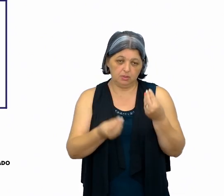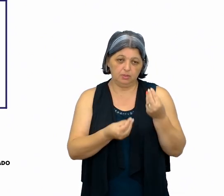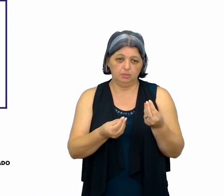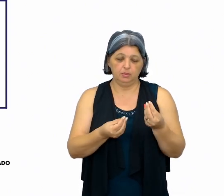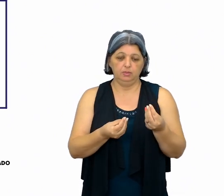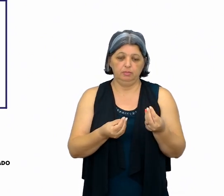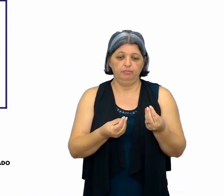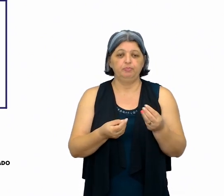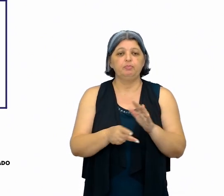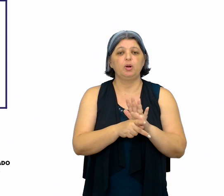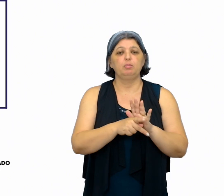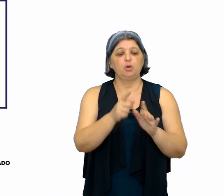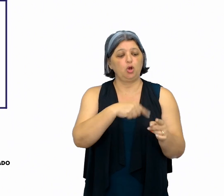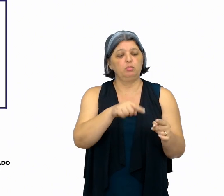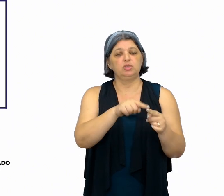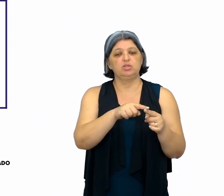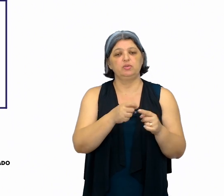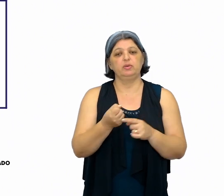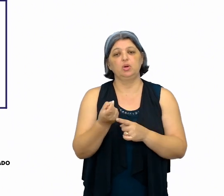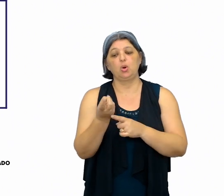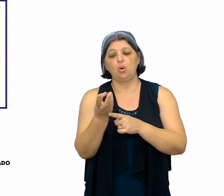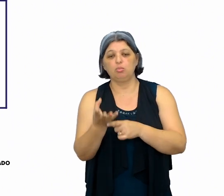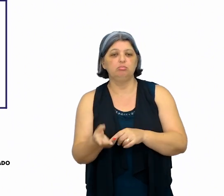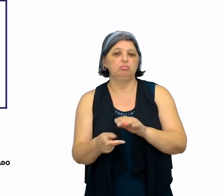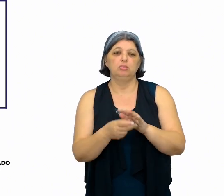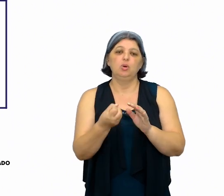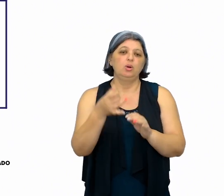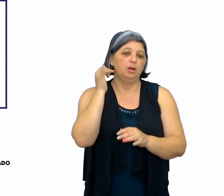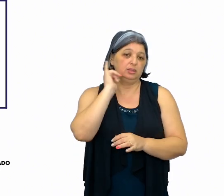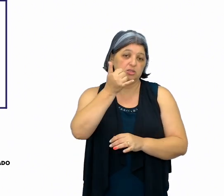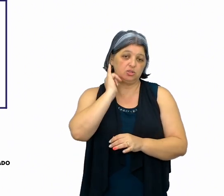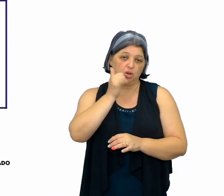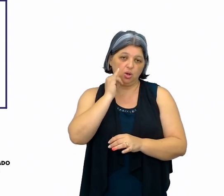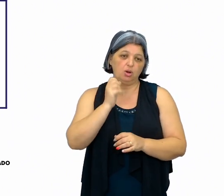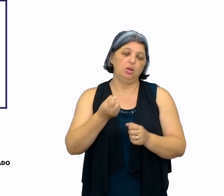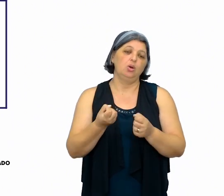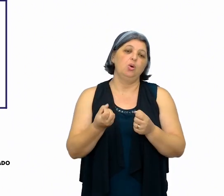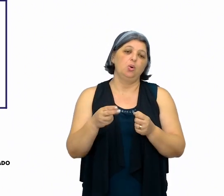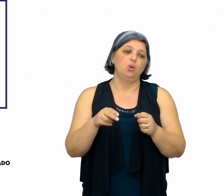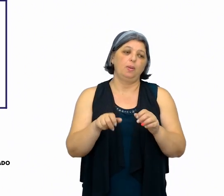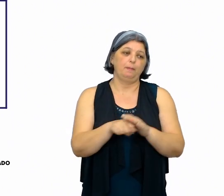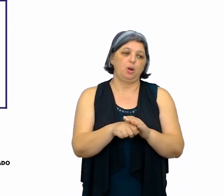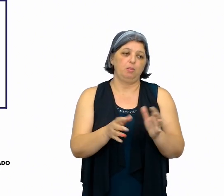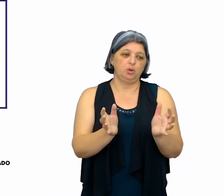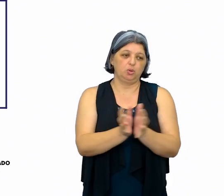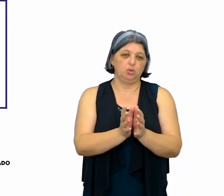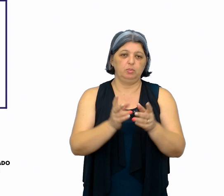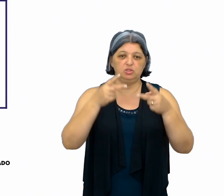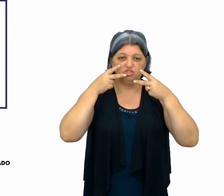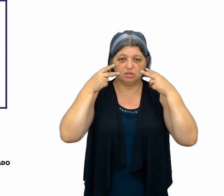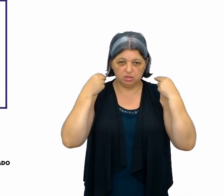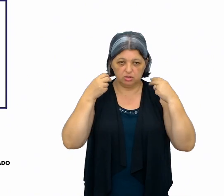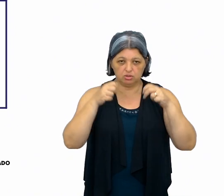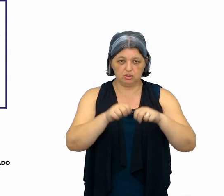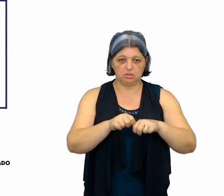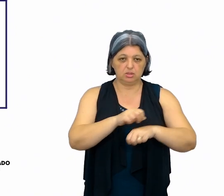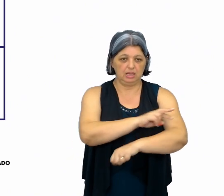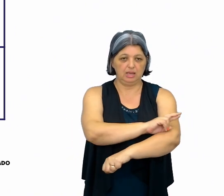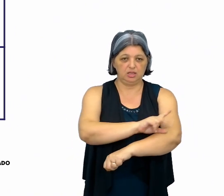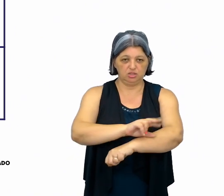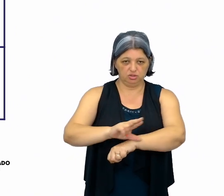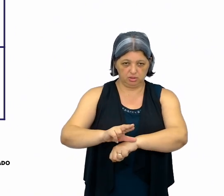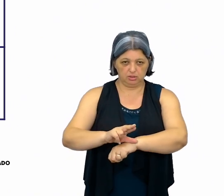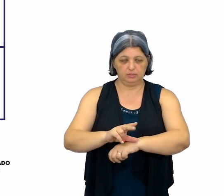que se pretendia contar sobre uma determinada etnia indígena. Ok? Podemos dar